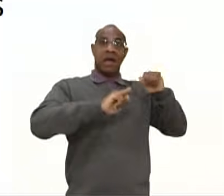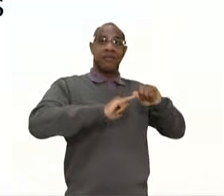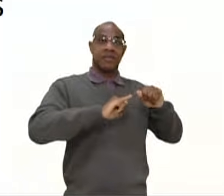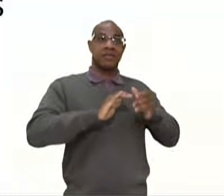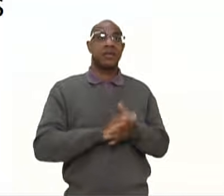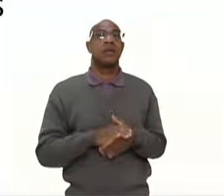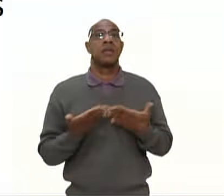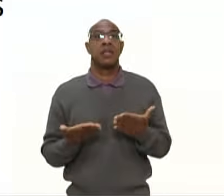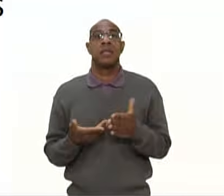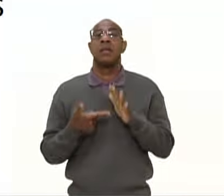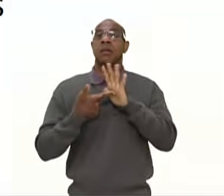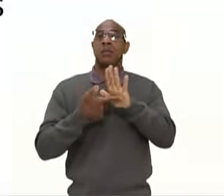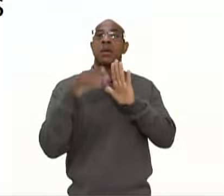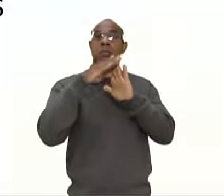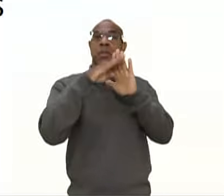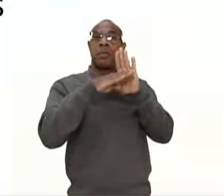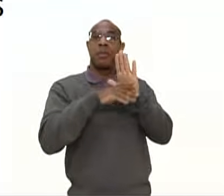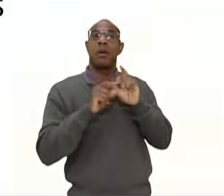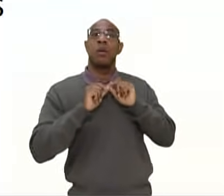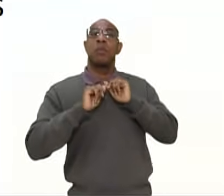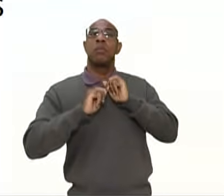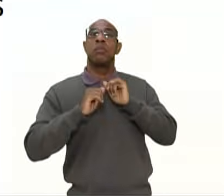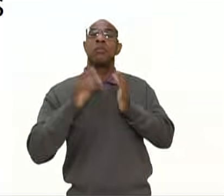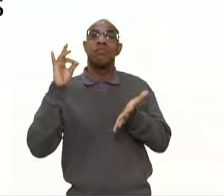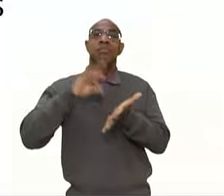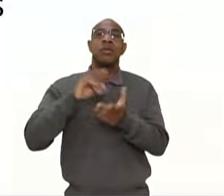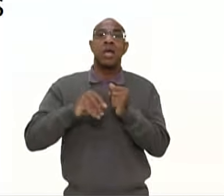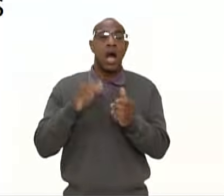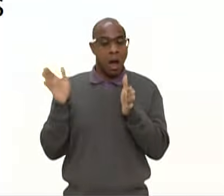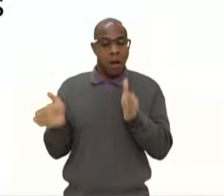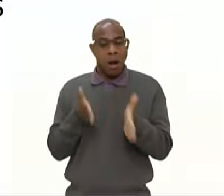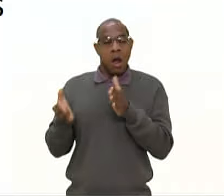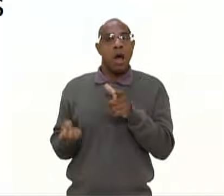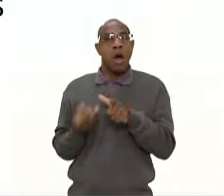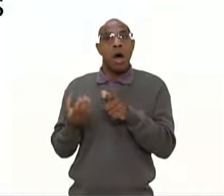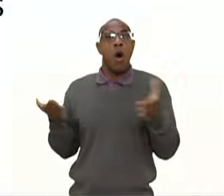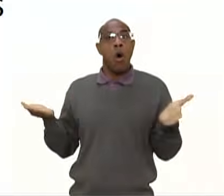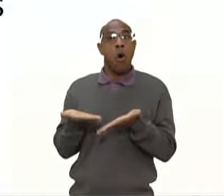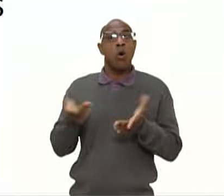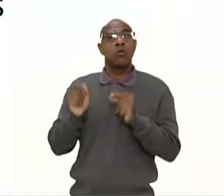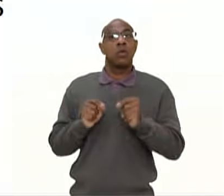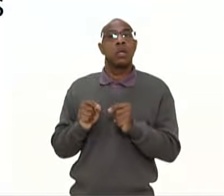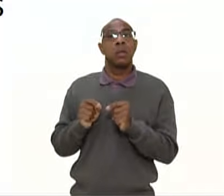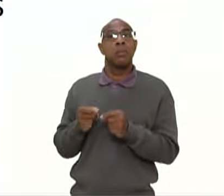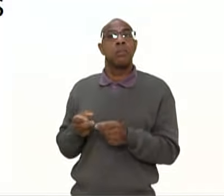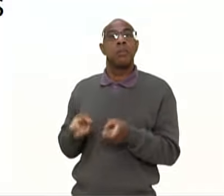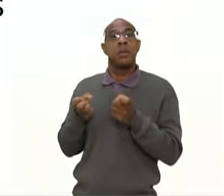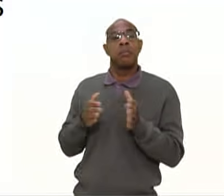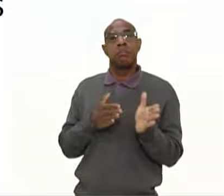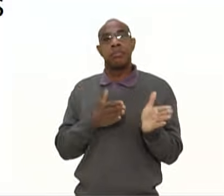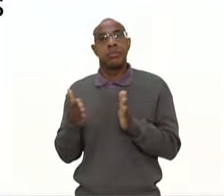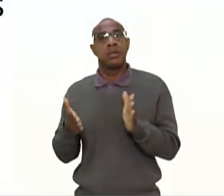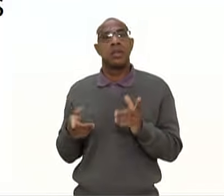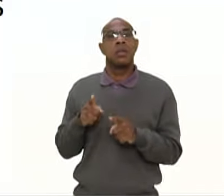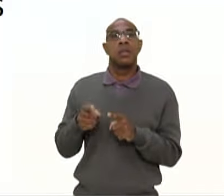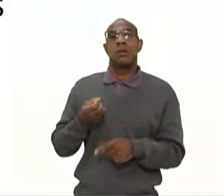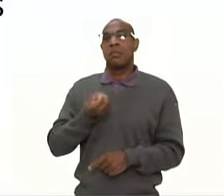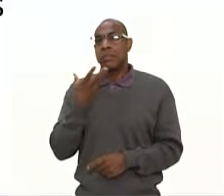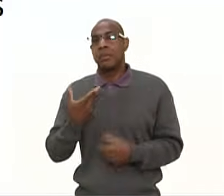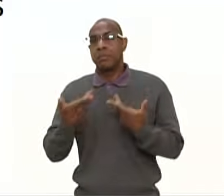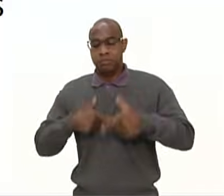dado essencial do entendimento do consumo é que a produção do consumidor hoje precede a produção dos bens e